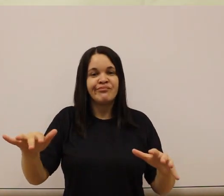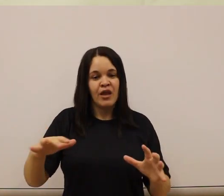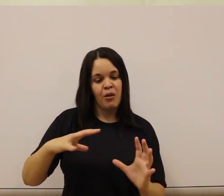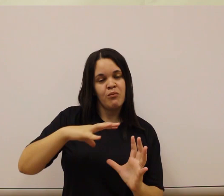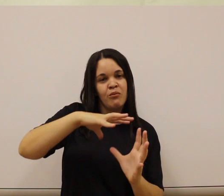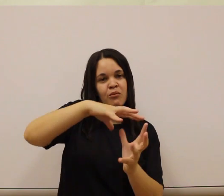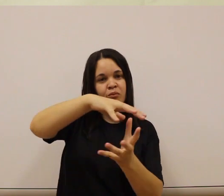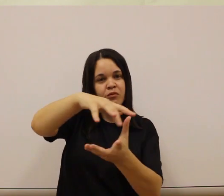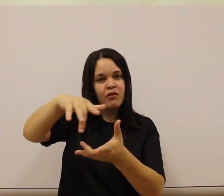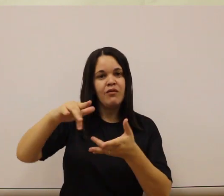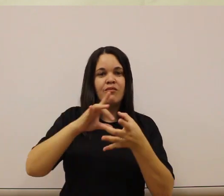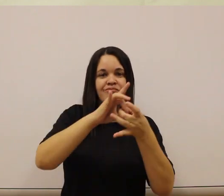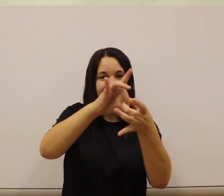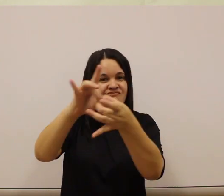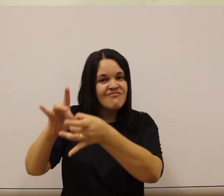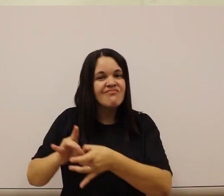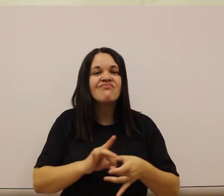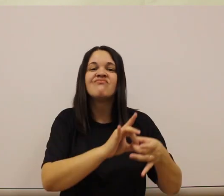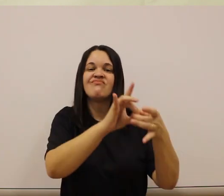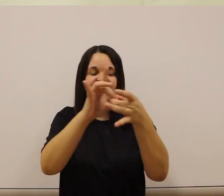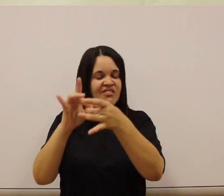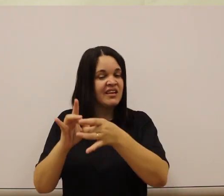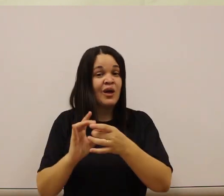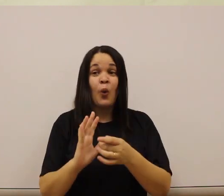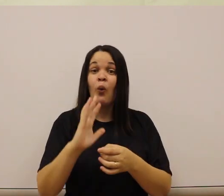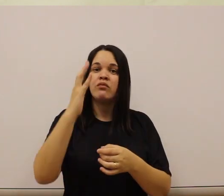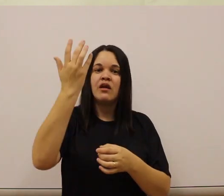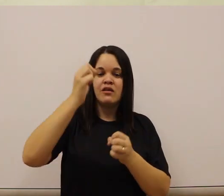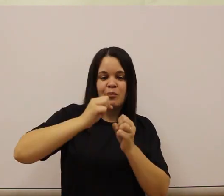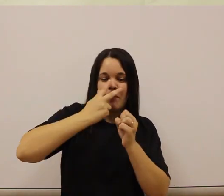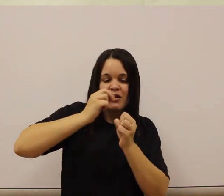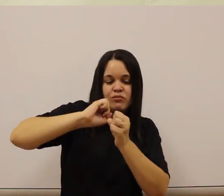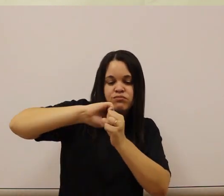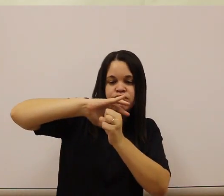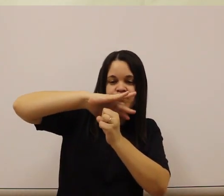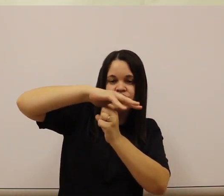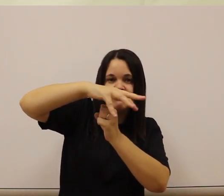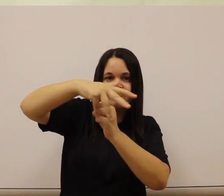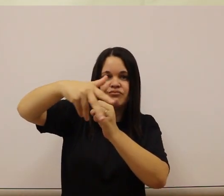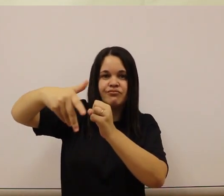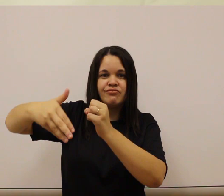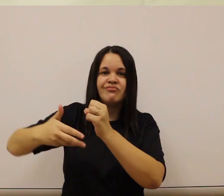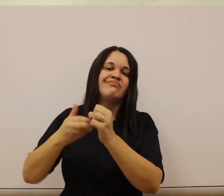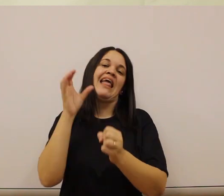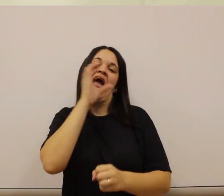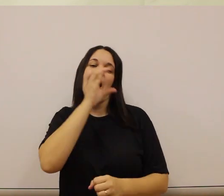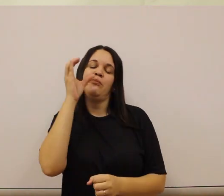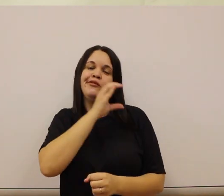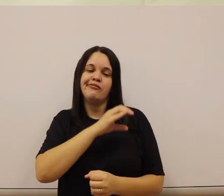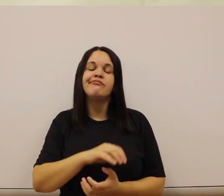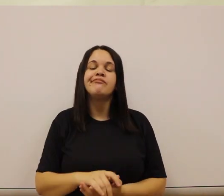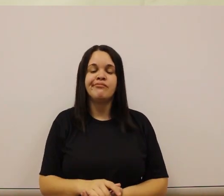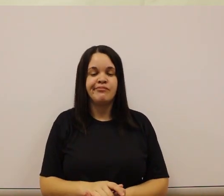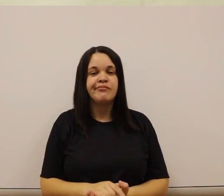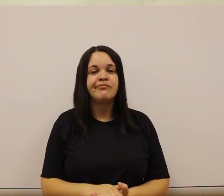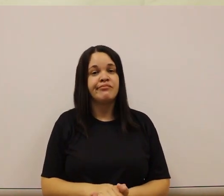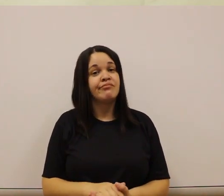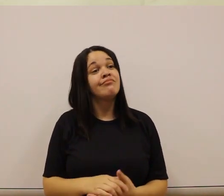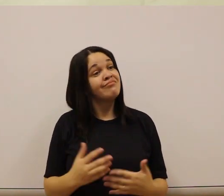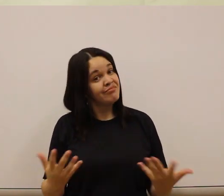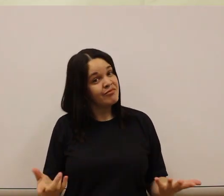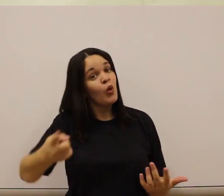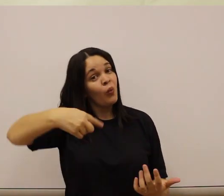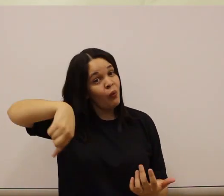globalização. Muitos voos e coisa, então ela viajou rapidinho essa pandemia. E